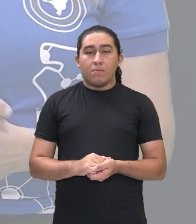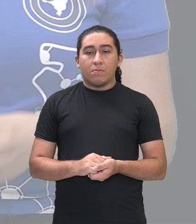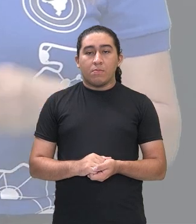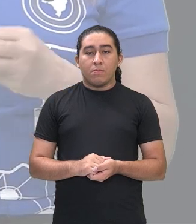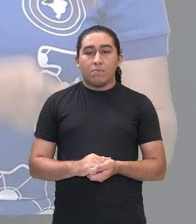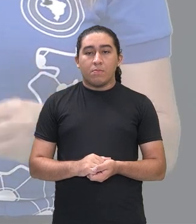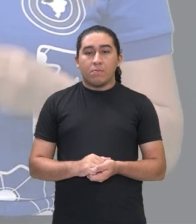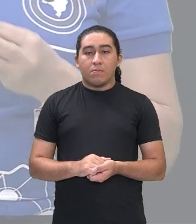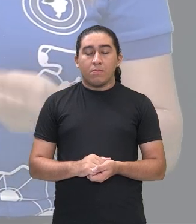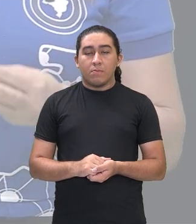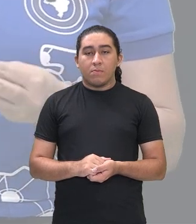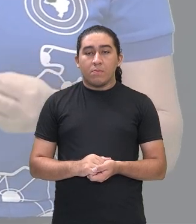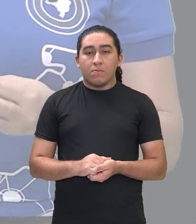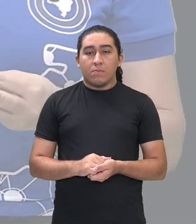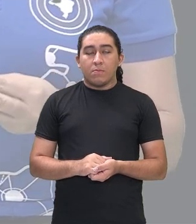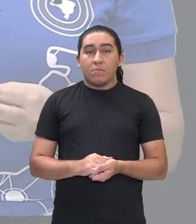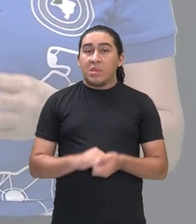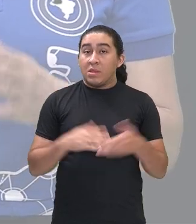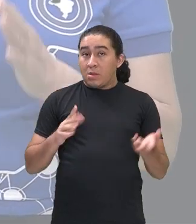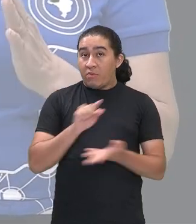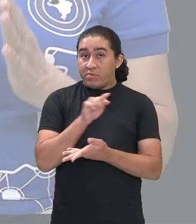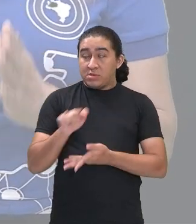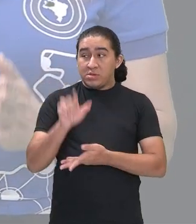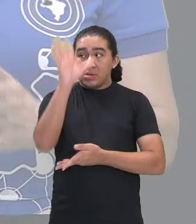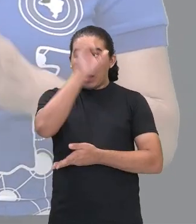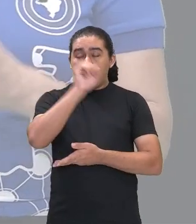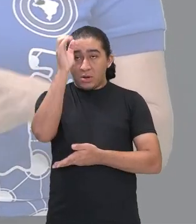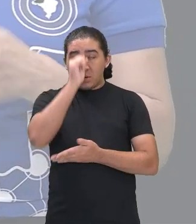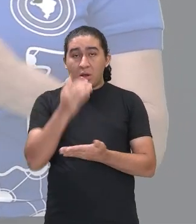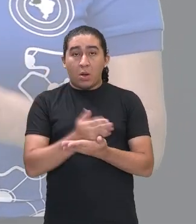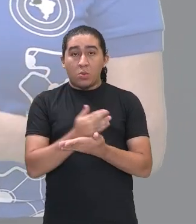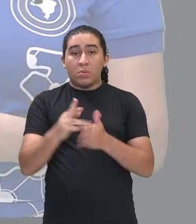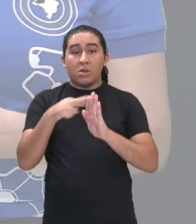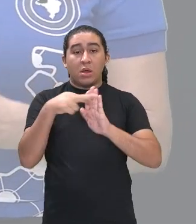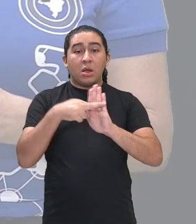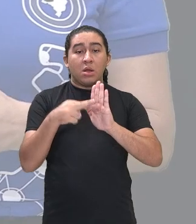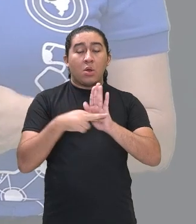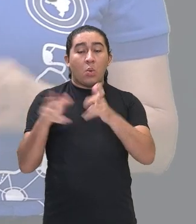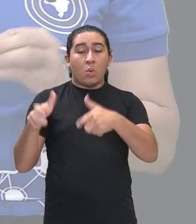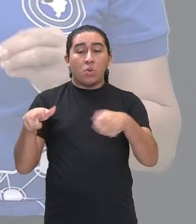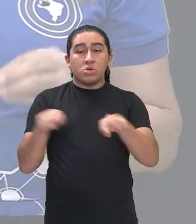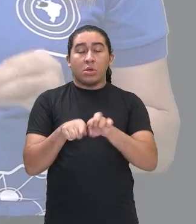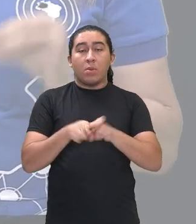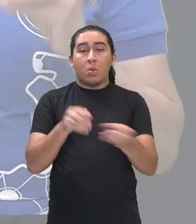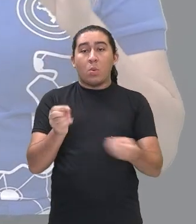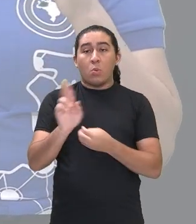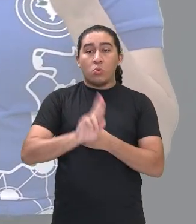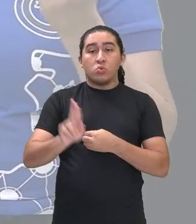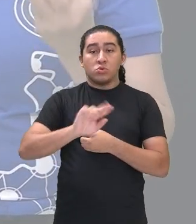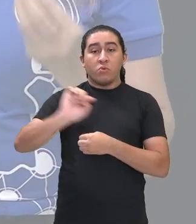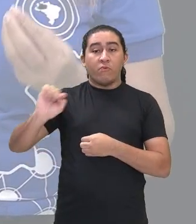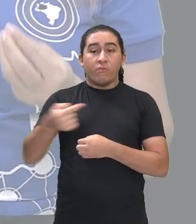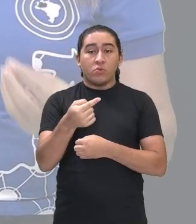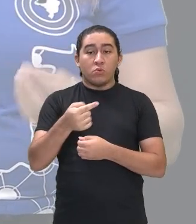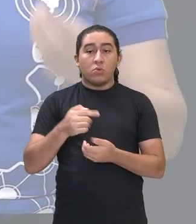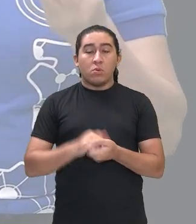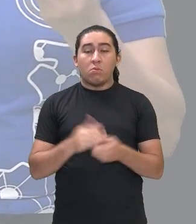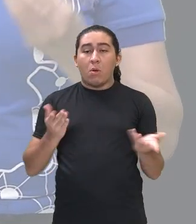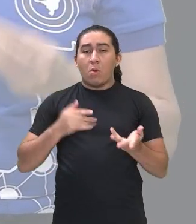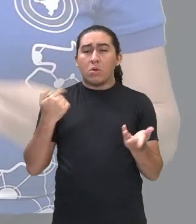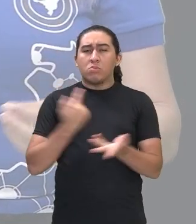Agora, né, você aprenderá algumas regras de onde e como utilizar a vírgula. Agora a gente vai